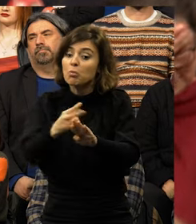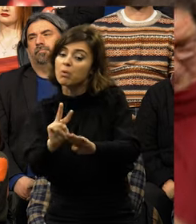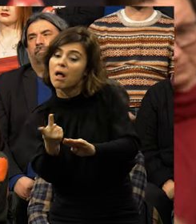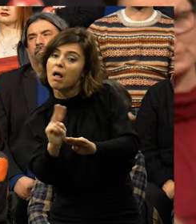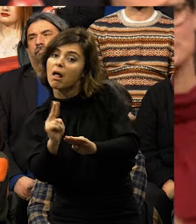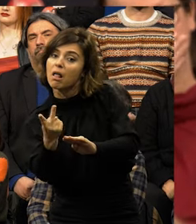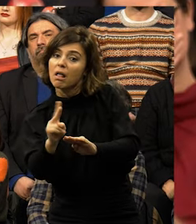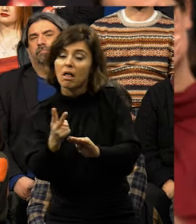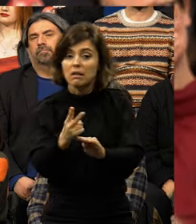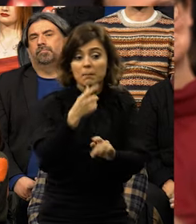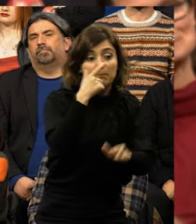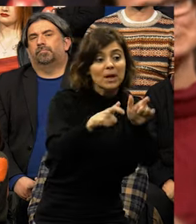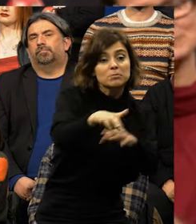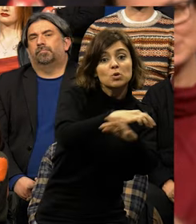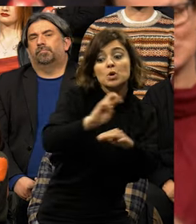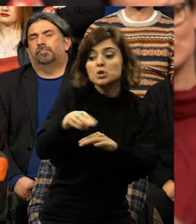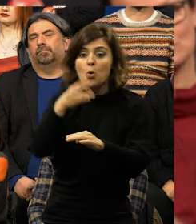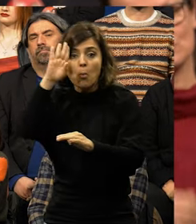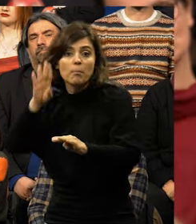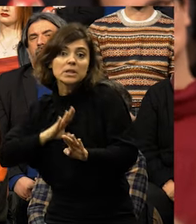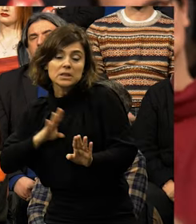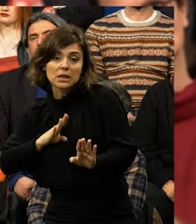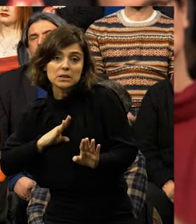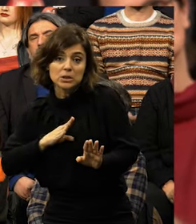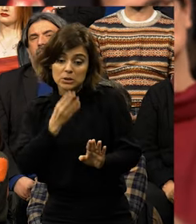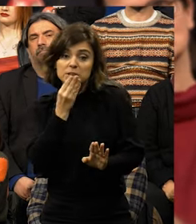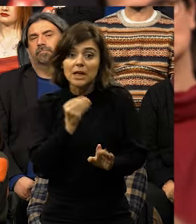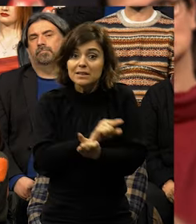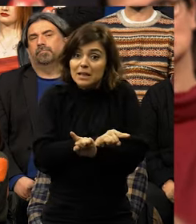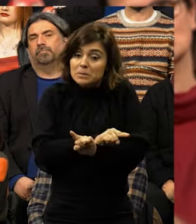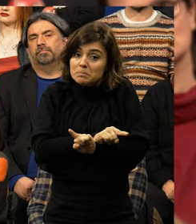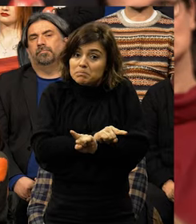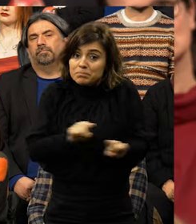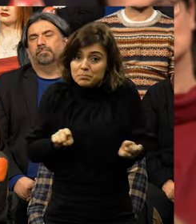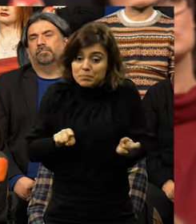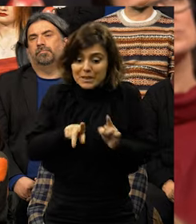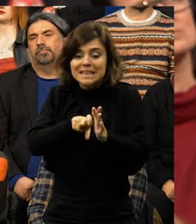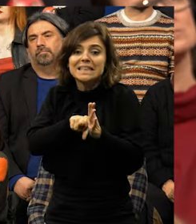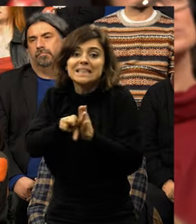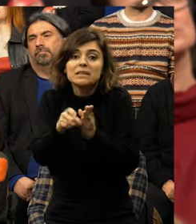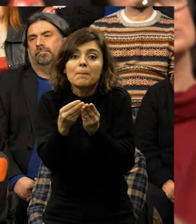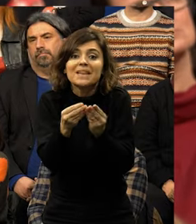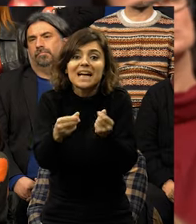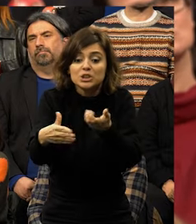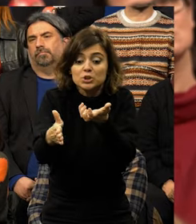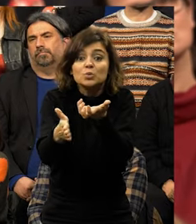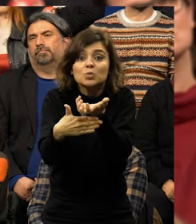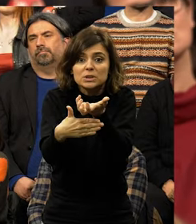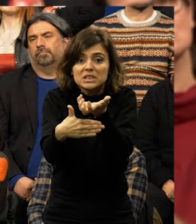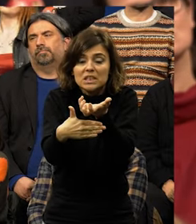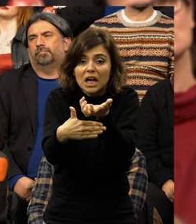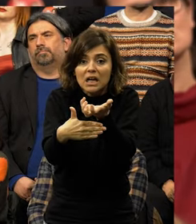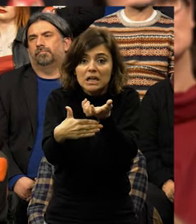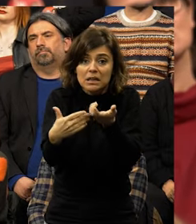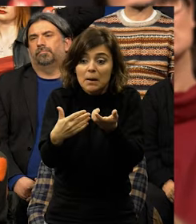os controles de segurança de Israel estão a impedir que entrem materiais para construir cozinhas que permitem cozinhar para as pessoas que têm fome porque